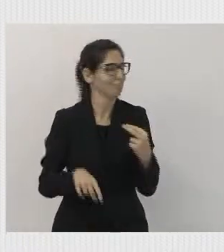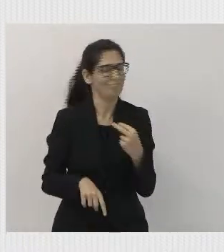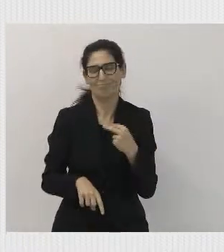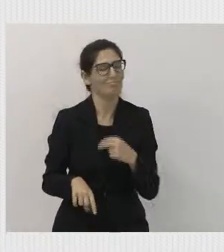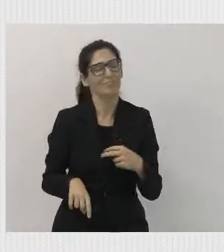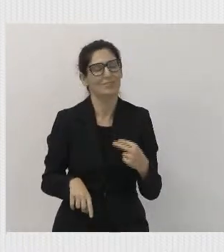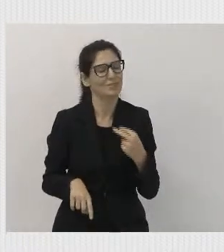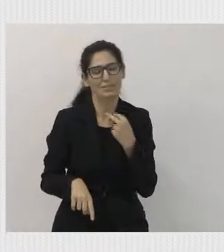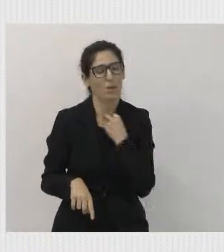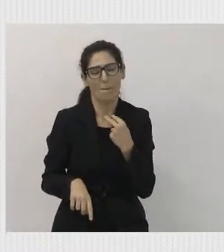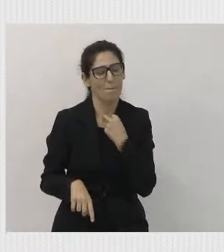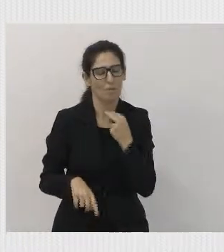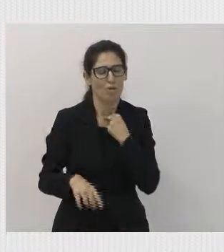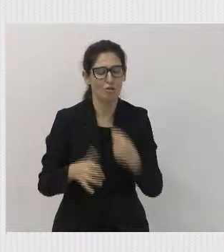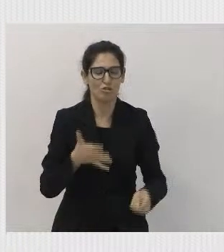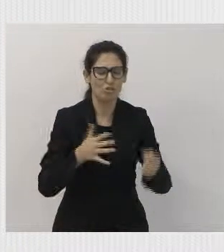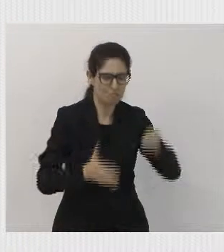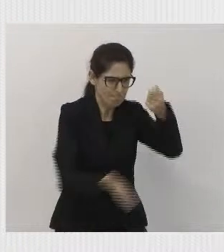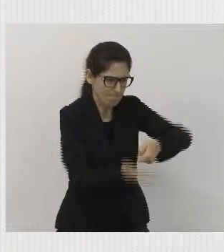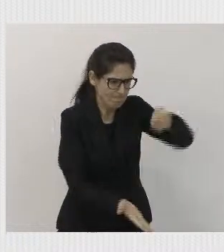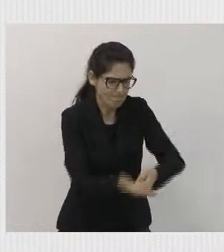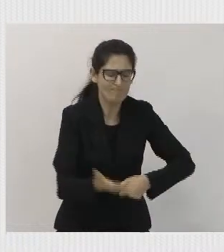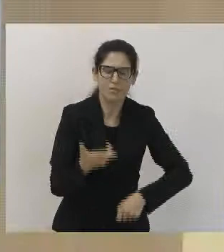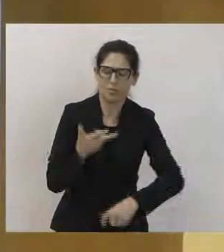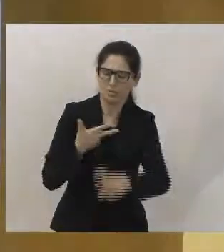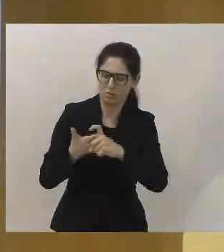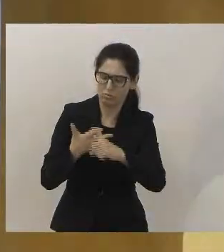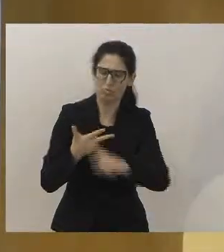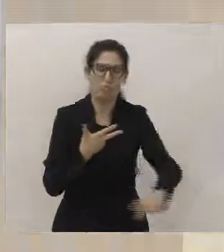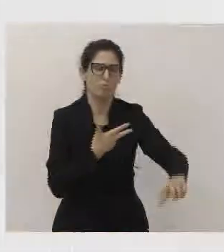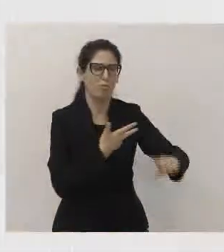Legislativo. Então, vamos aos vídeos, por favor.